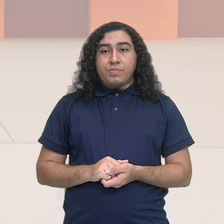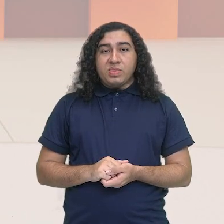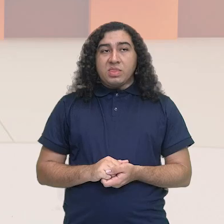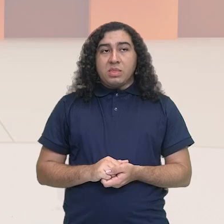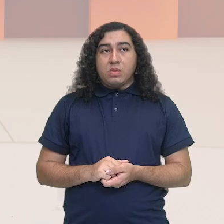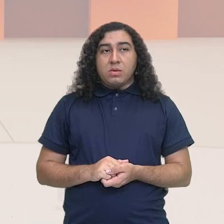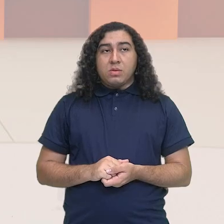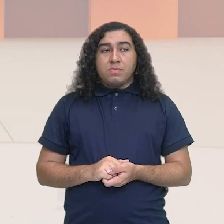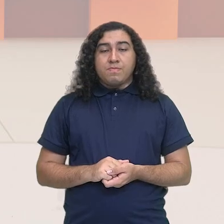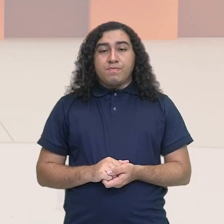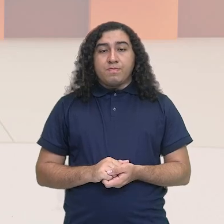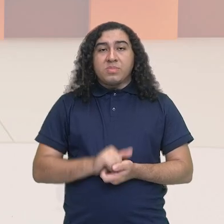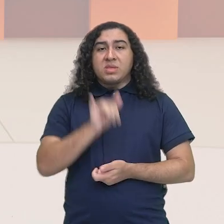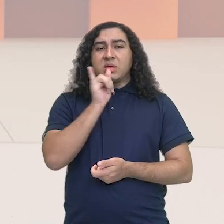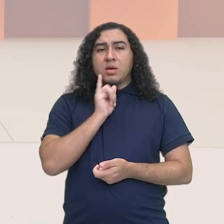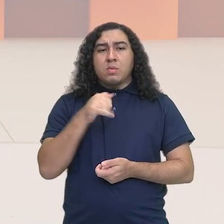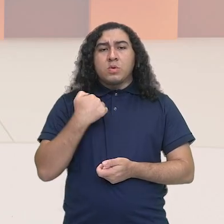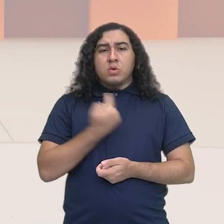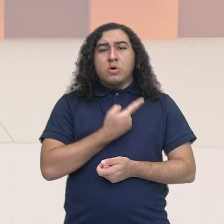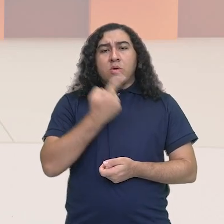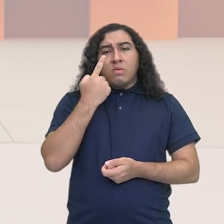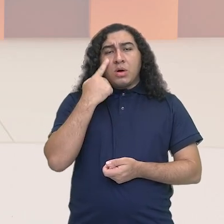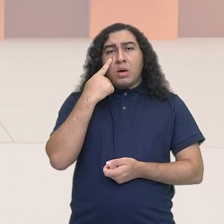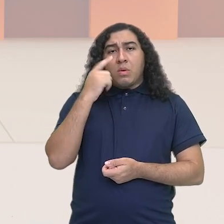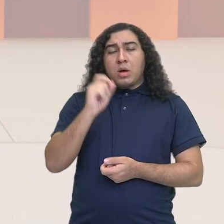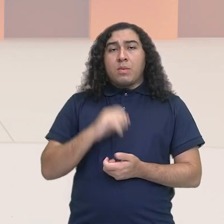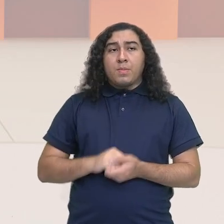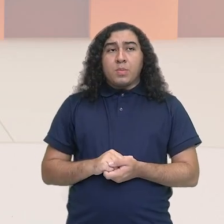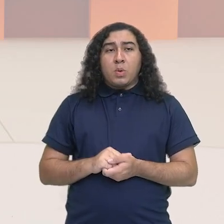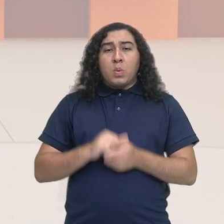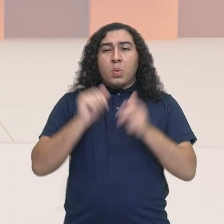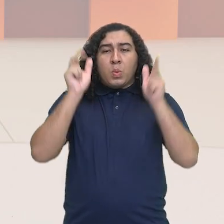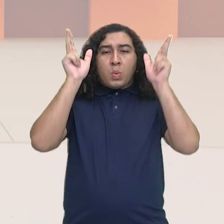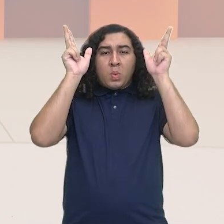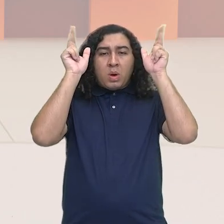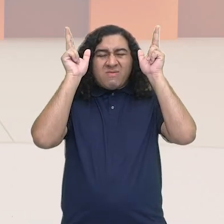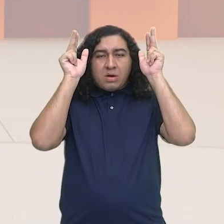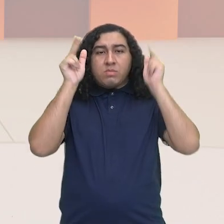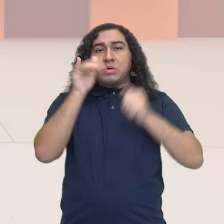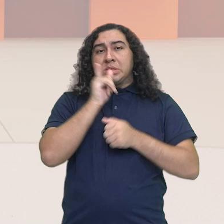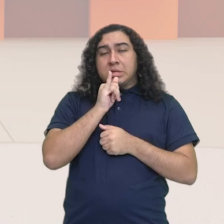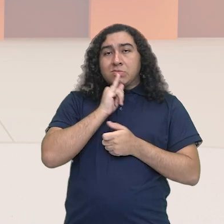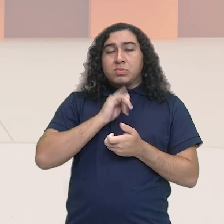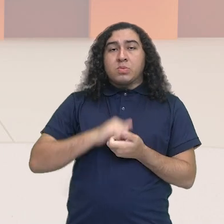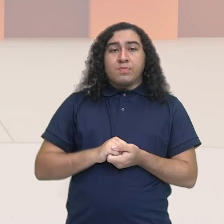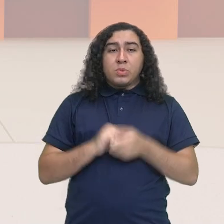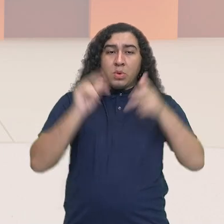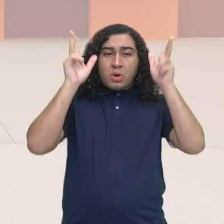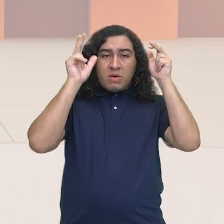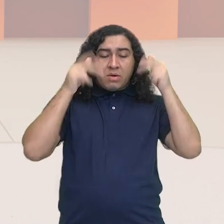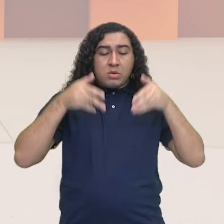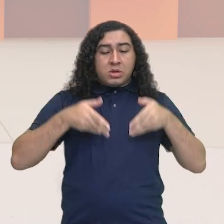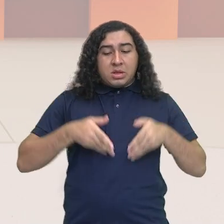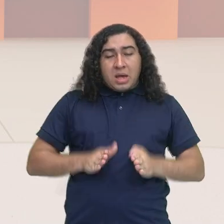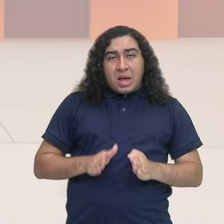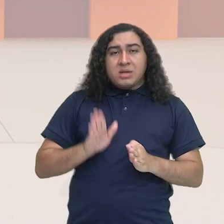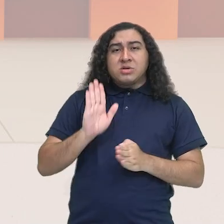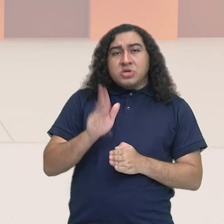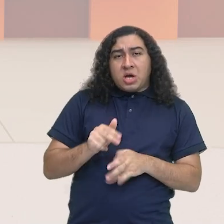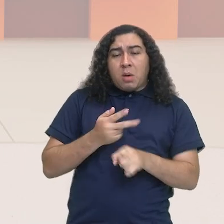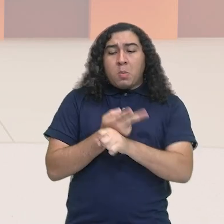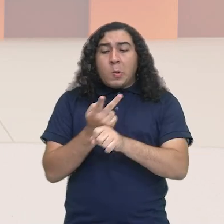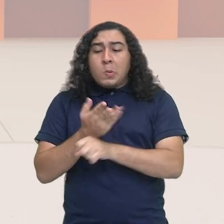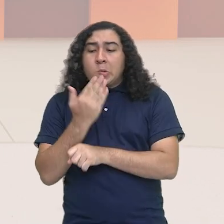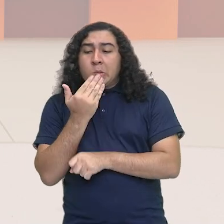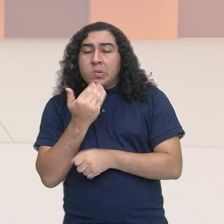exemplo, um cavalo, filhote do cavalo, ele pode, quando nasce ali, já sai andando, já sai procurando